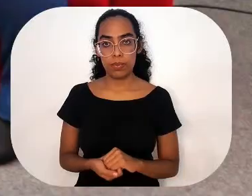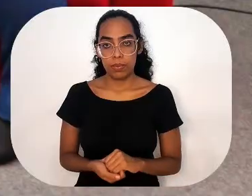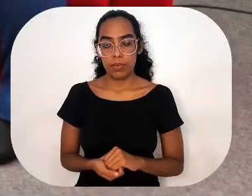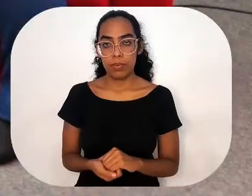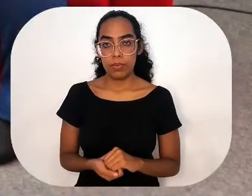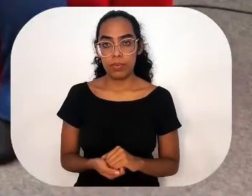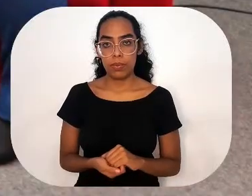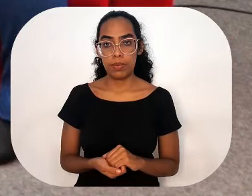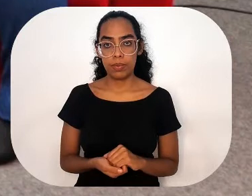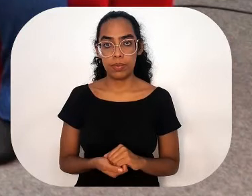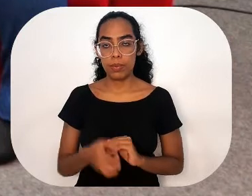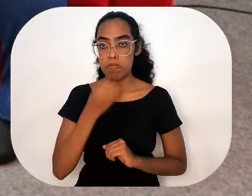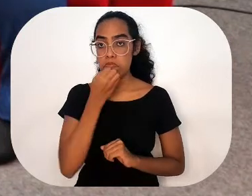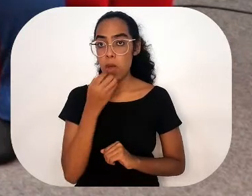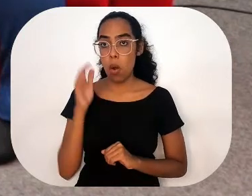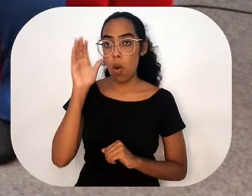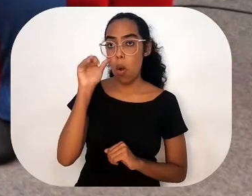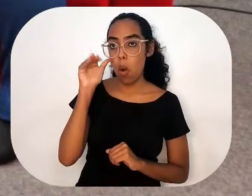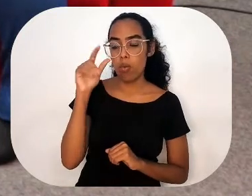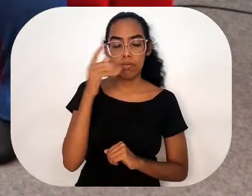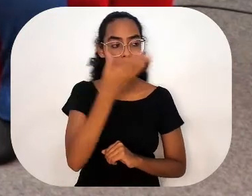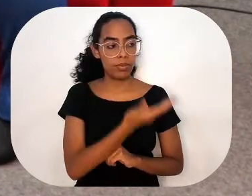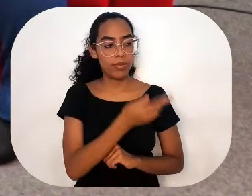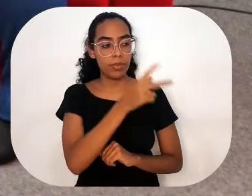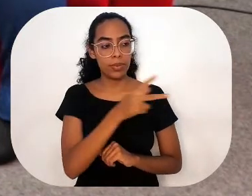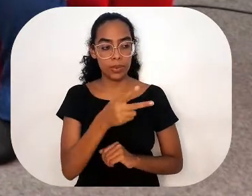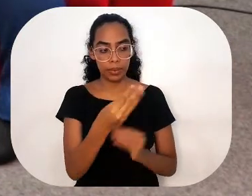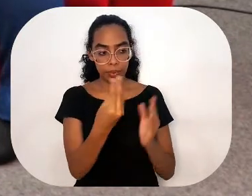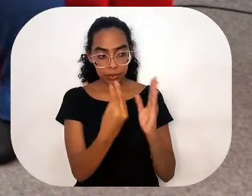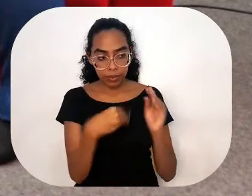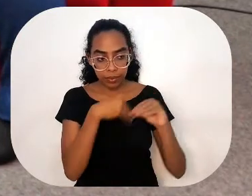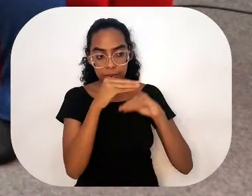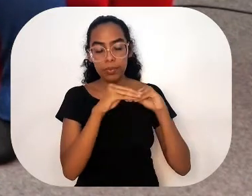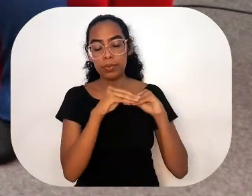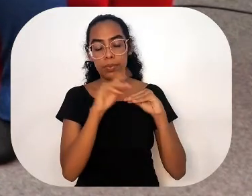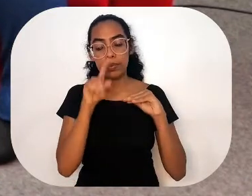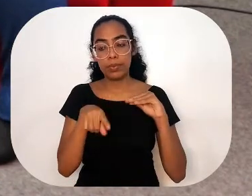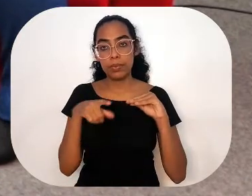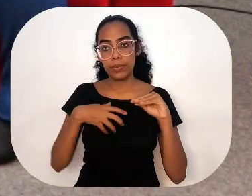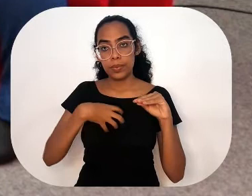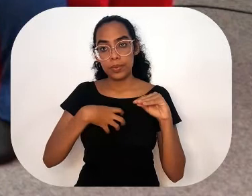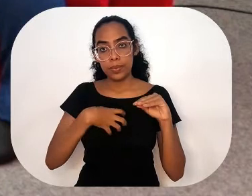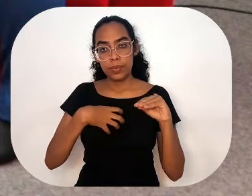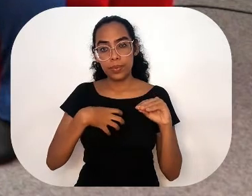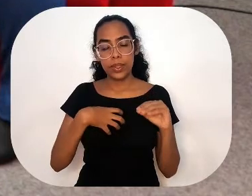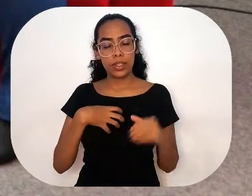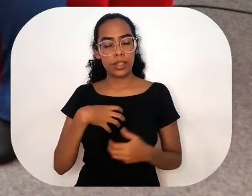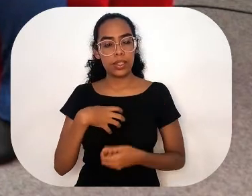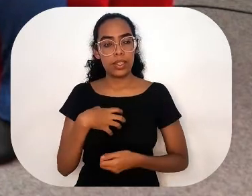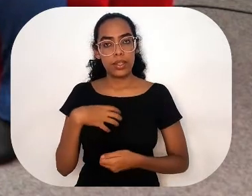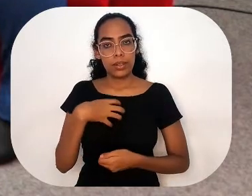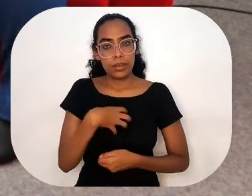né e o interessante complementando o que a Cristina A Professora Cristina colocou é exatamente essa